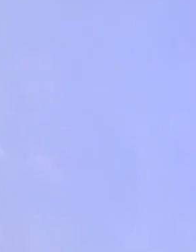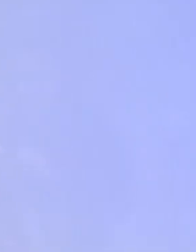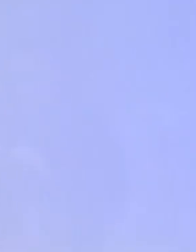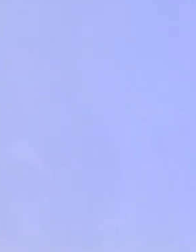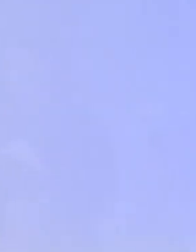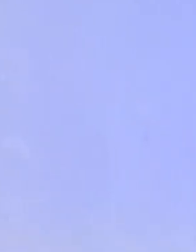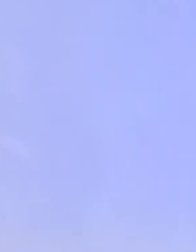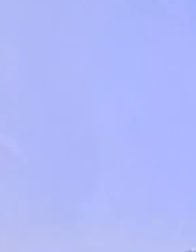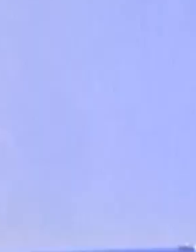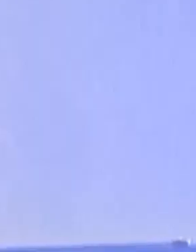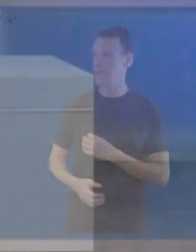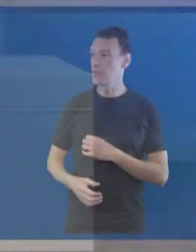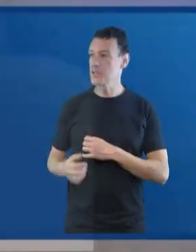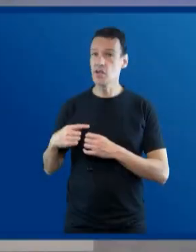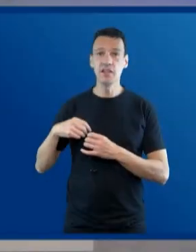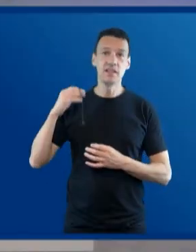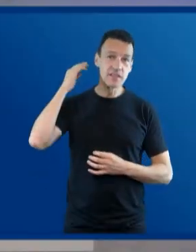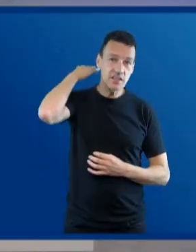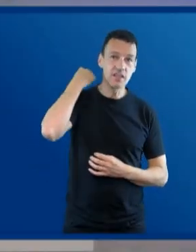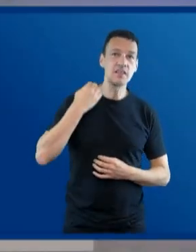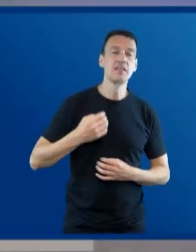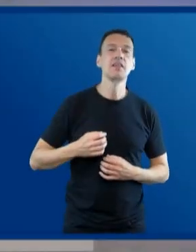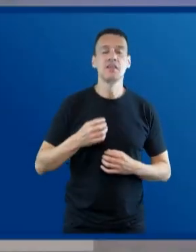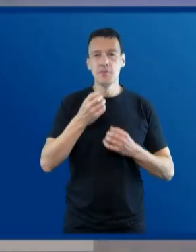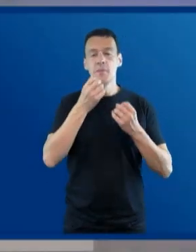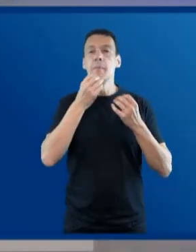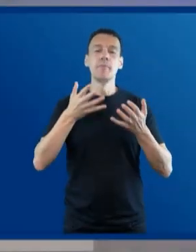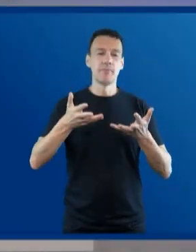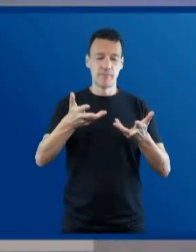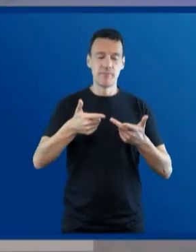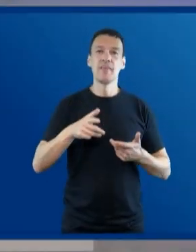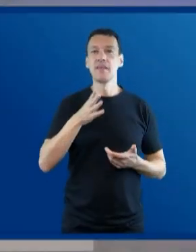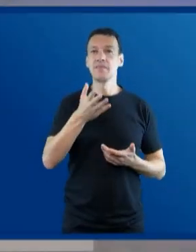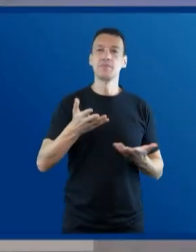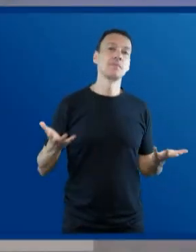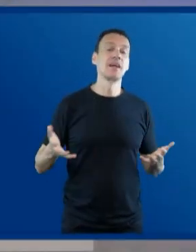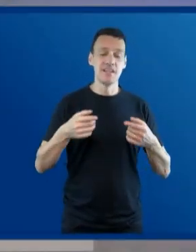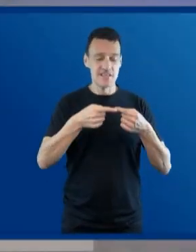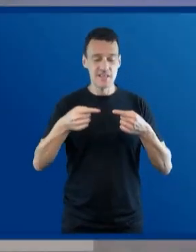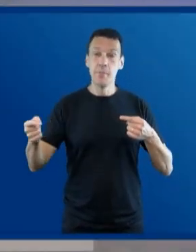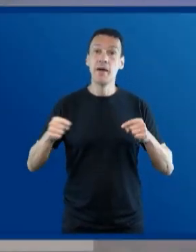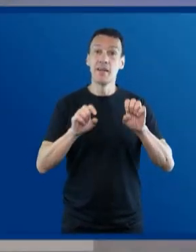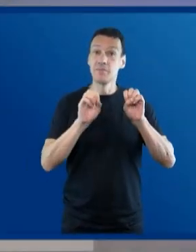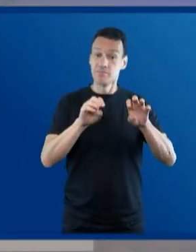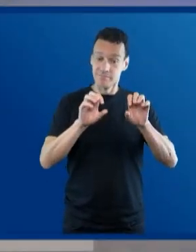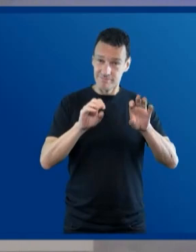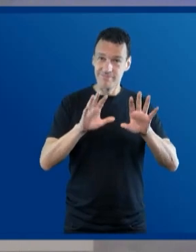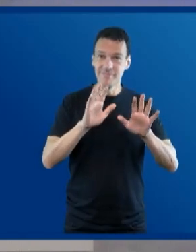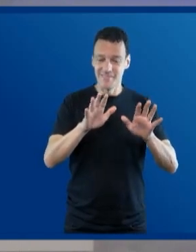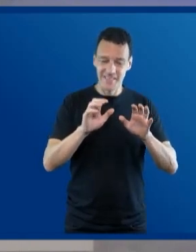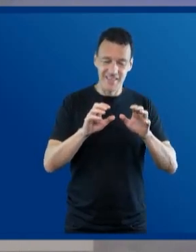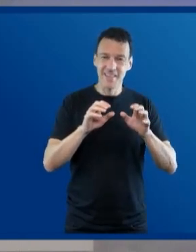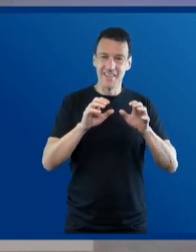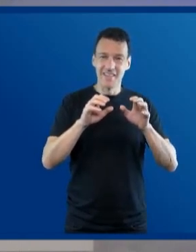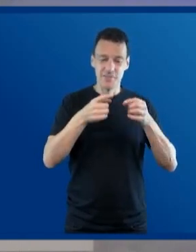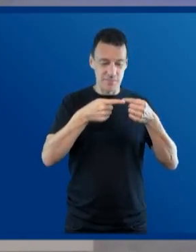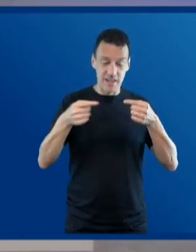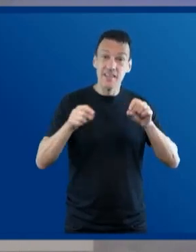10ª edição do ENEF, a Semana Nacional de Educação Financeira, e que bacana a escola está